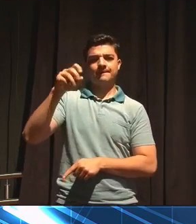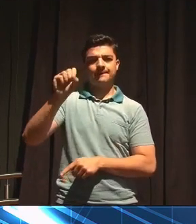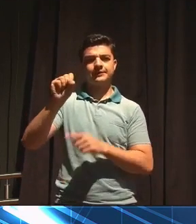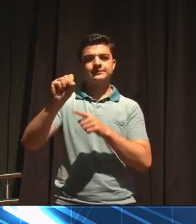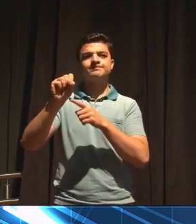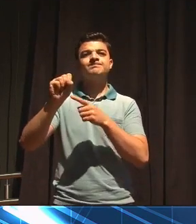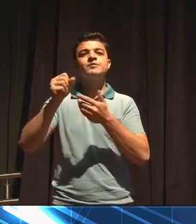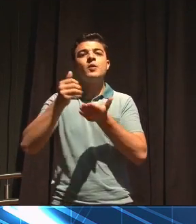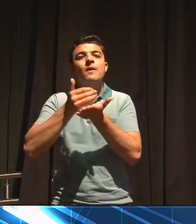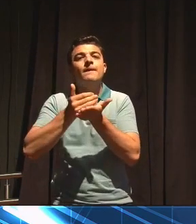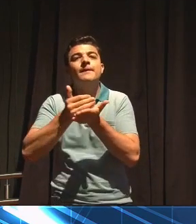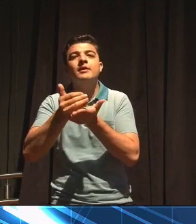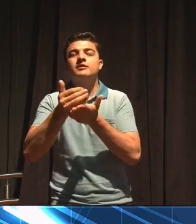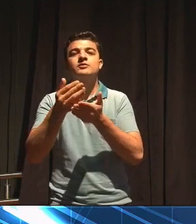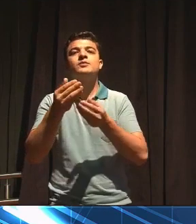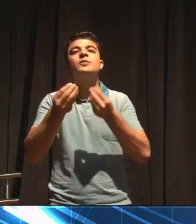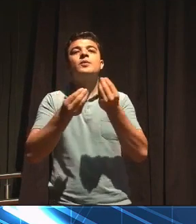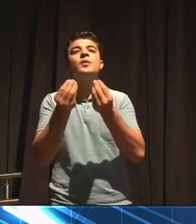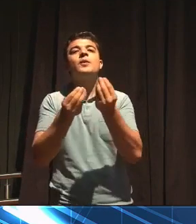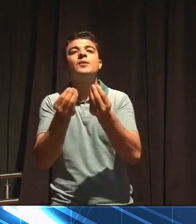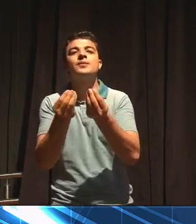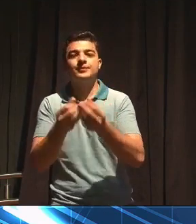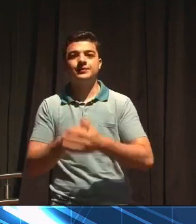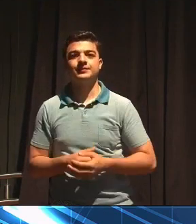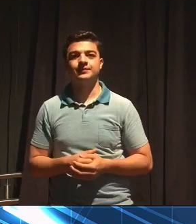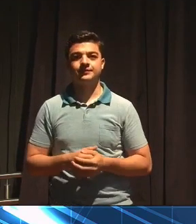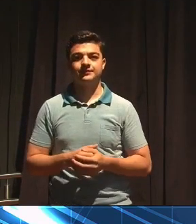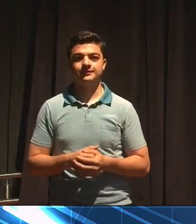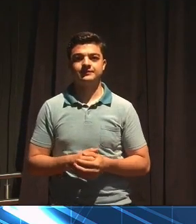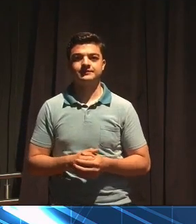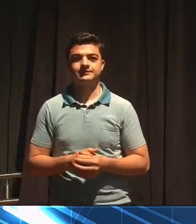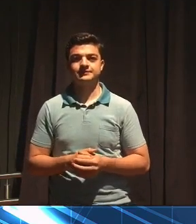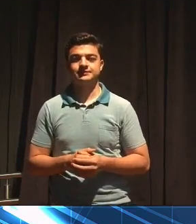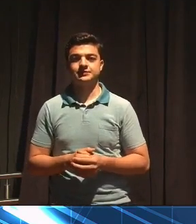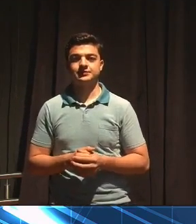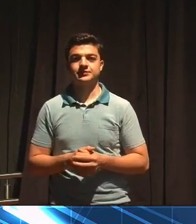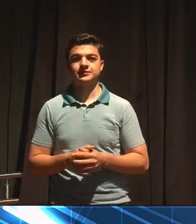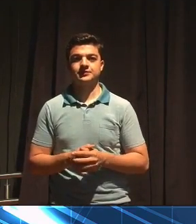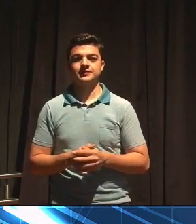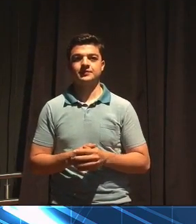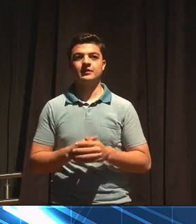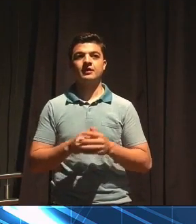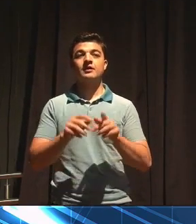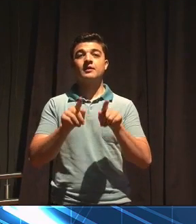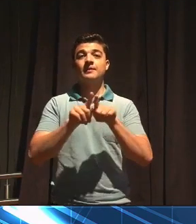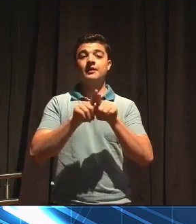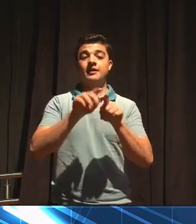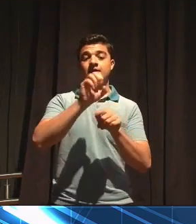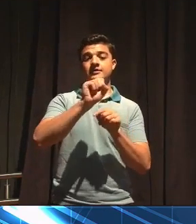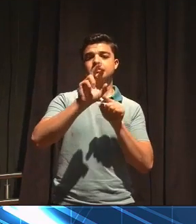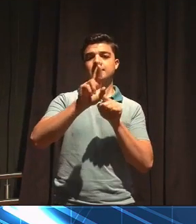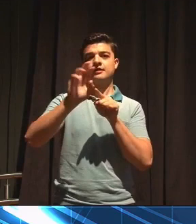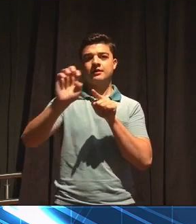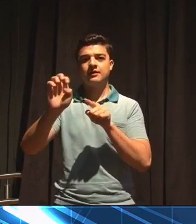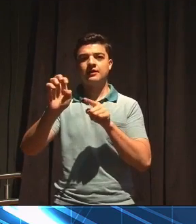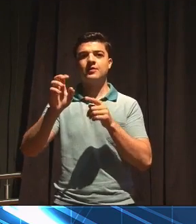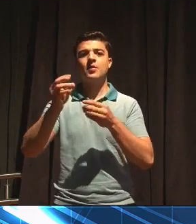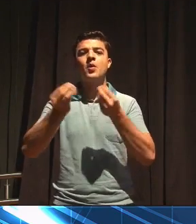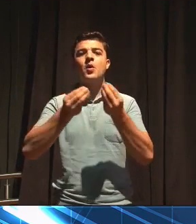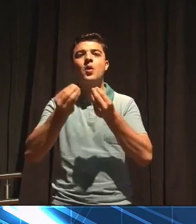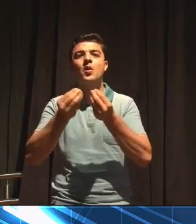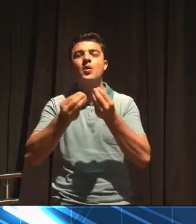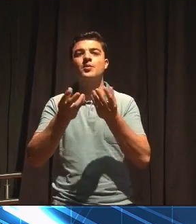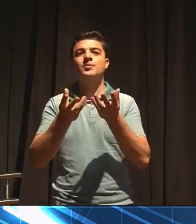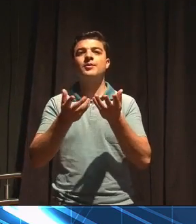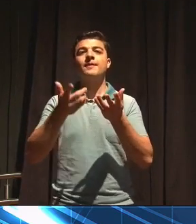isso ao longo do tempo? Quais foram as estratégias que nós utilizamos com a questão FinOps, SRE? ah, Como é que